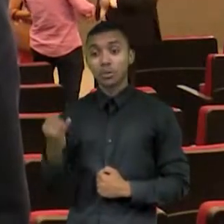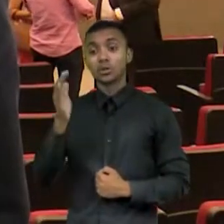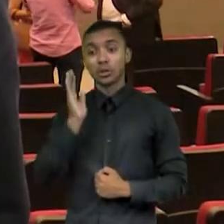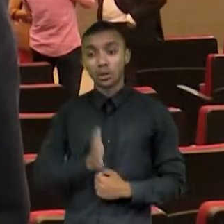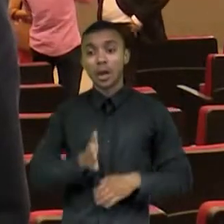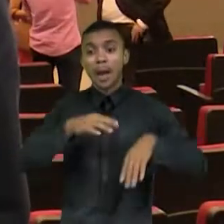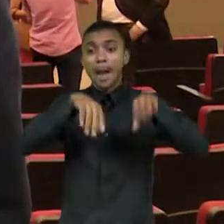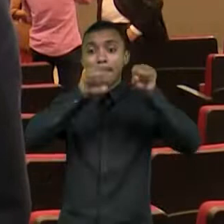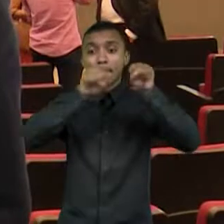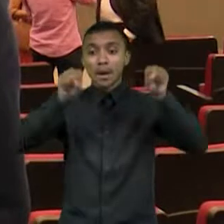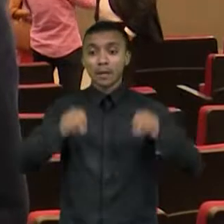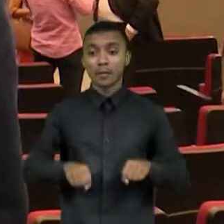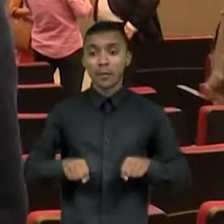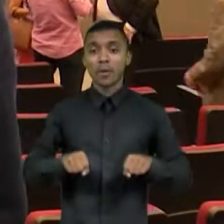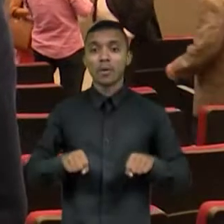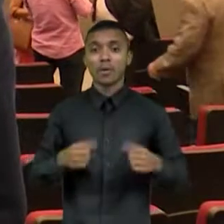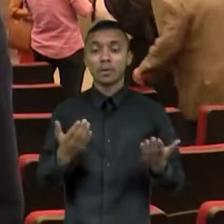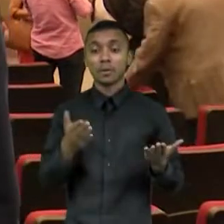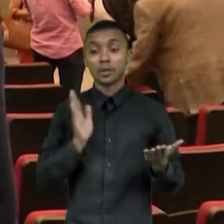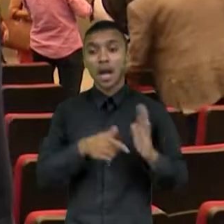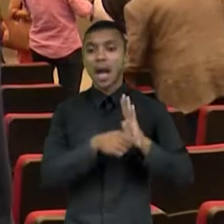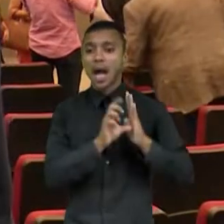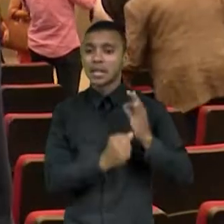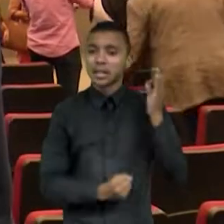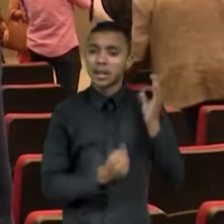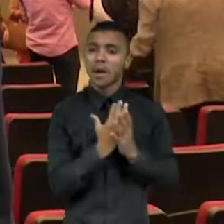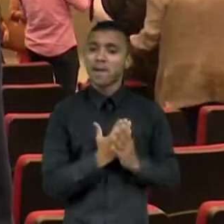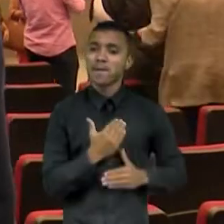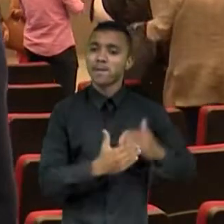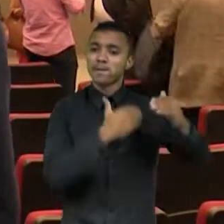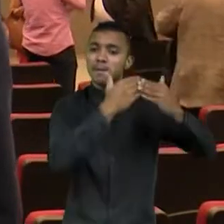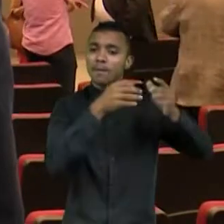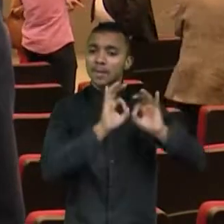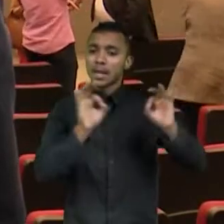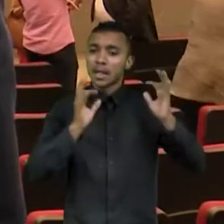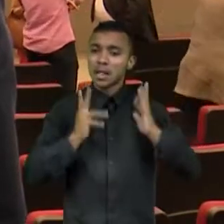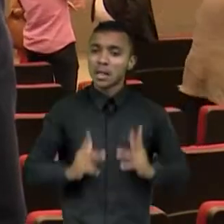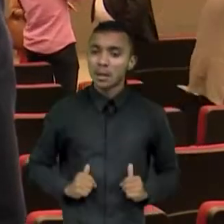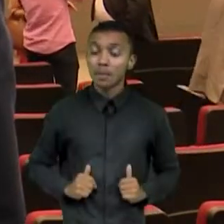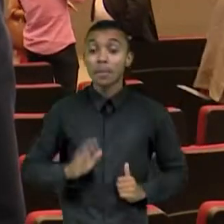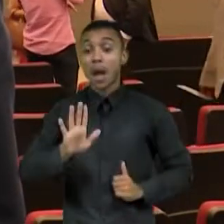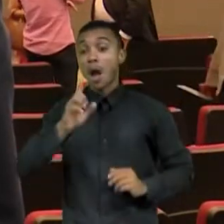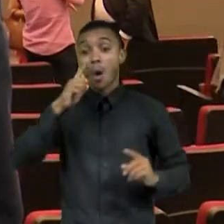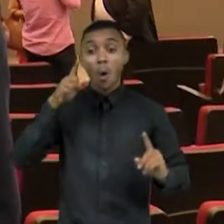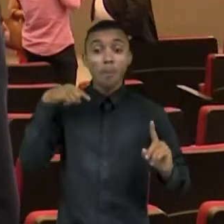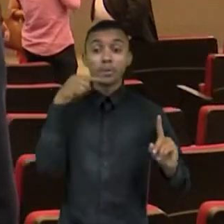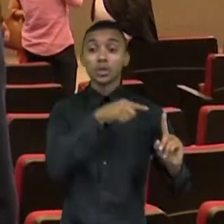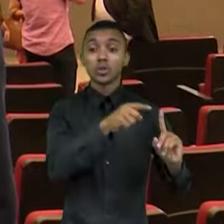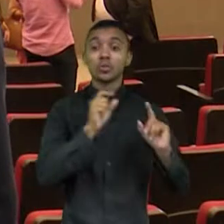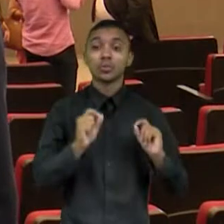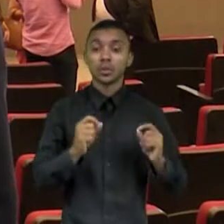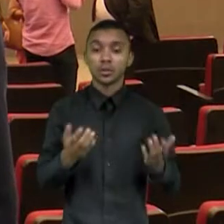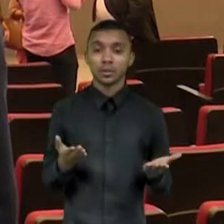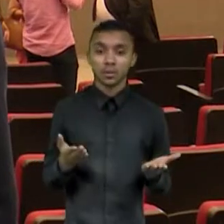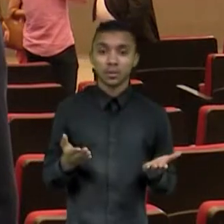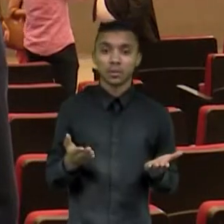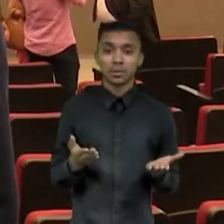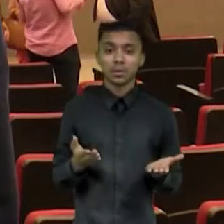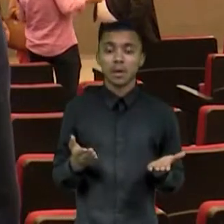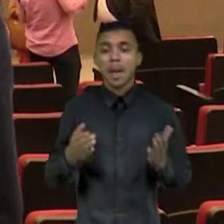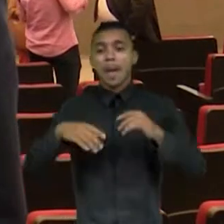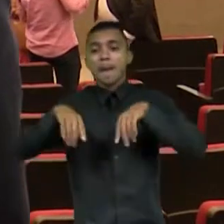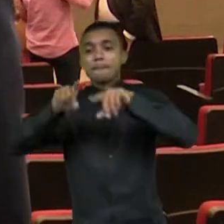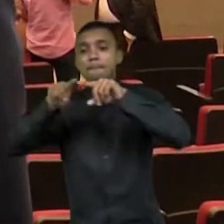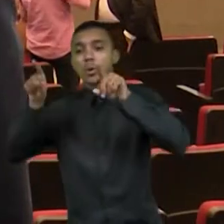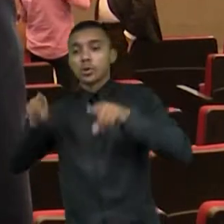plataforma na USP, já desenvolvida, mas o objetivo do projeto de